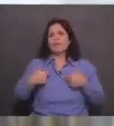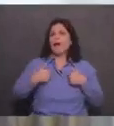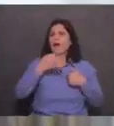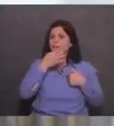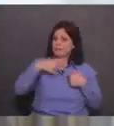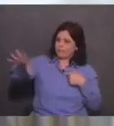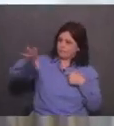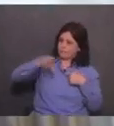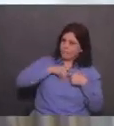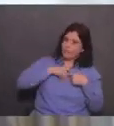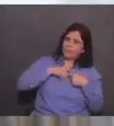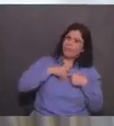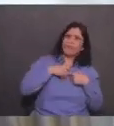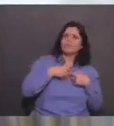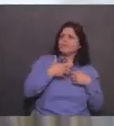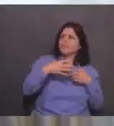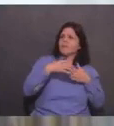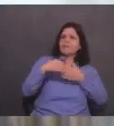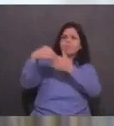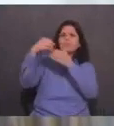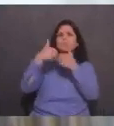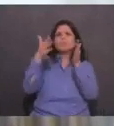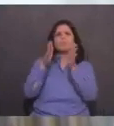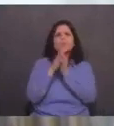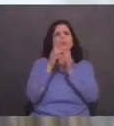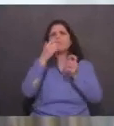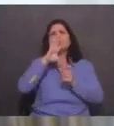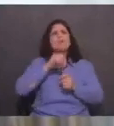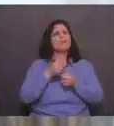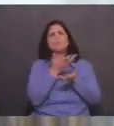nessa missão, toda a humanidade de filhos.